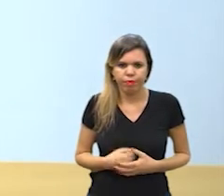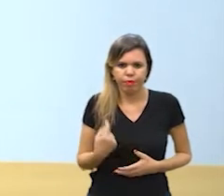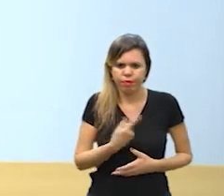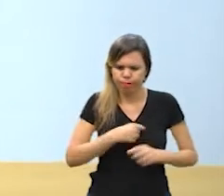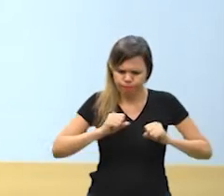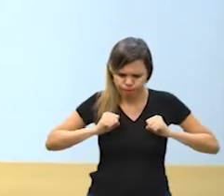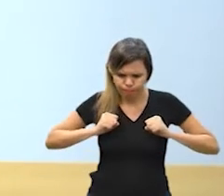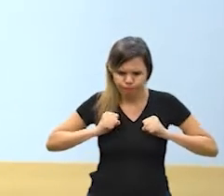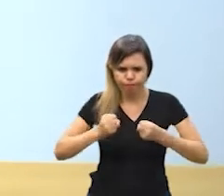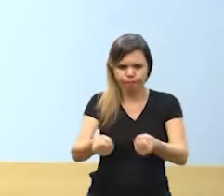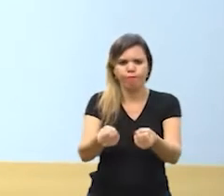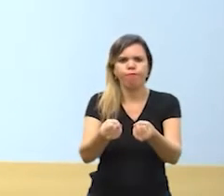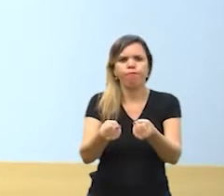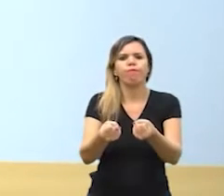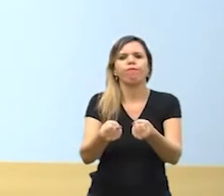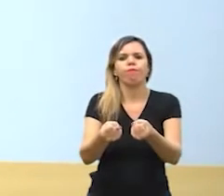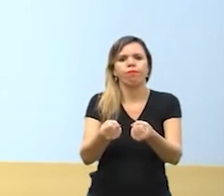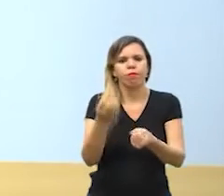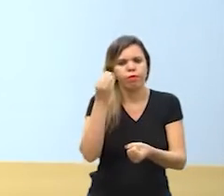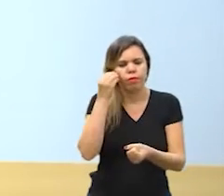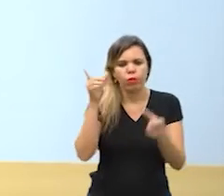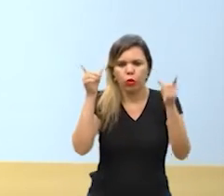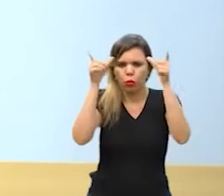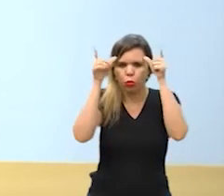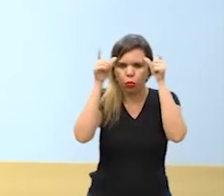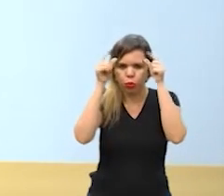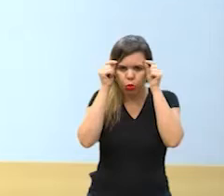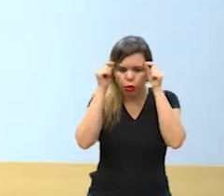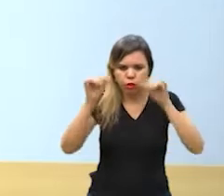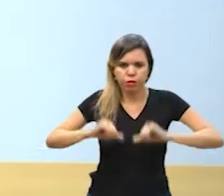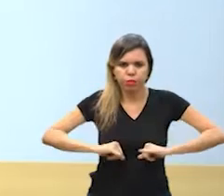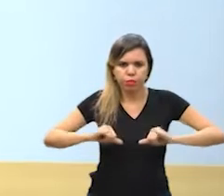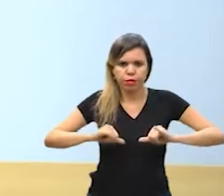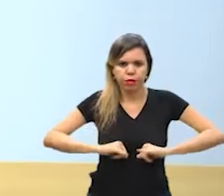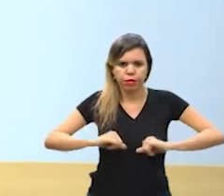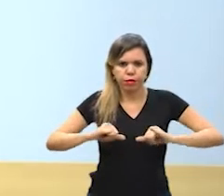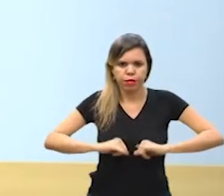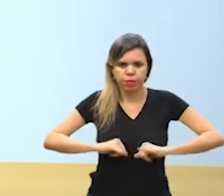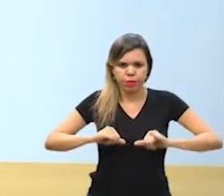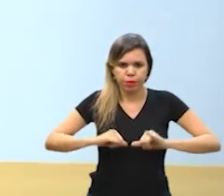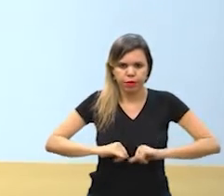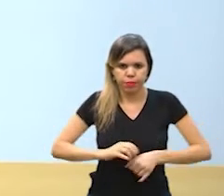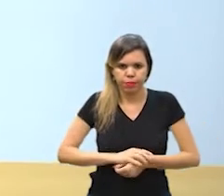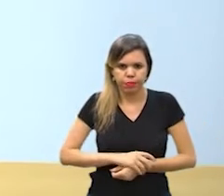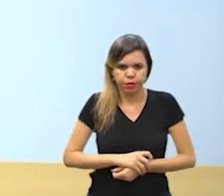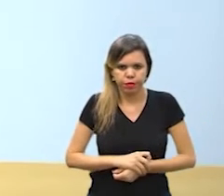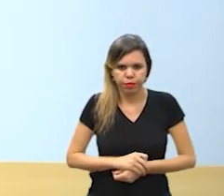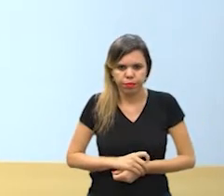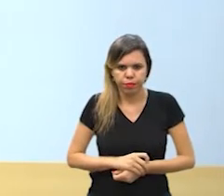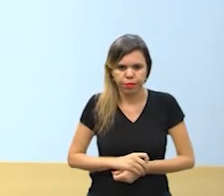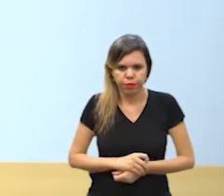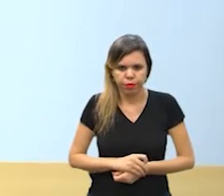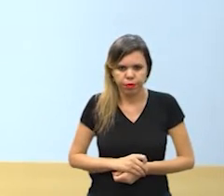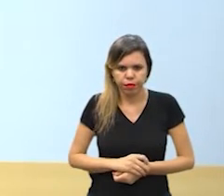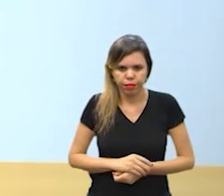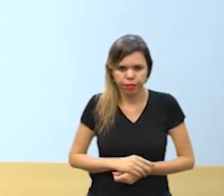que não mediremos esforços para tentar amenizar um pouco o sofrimento